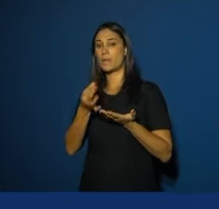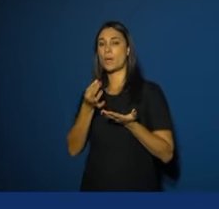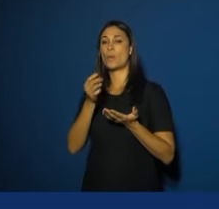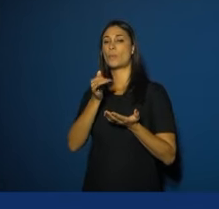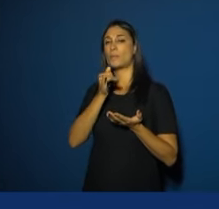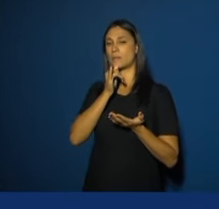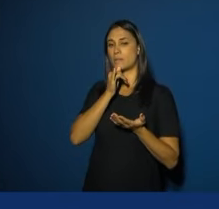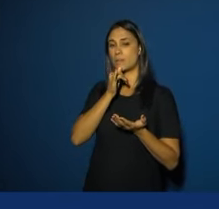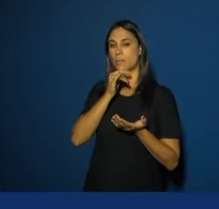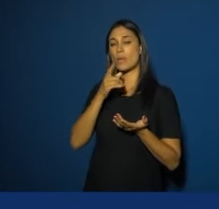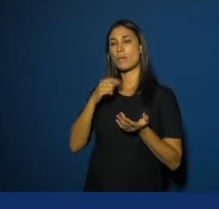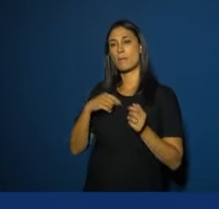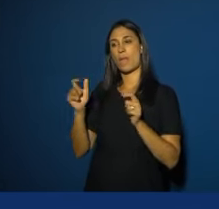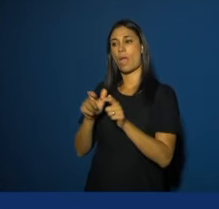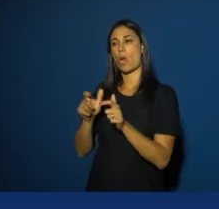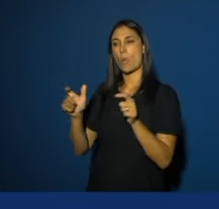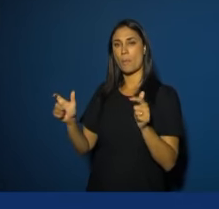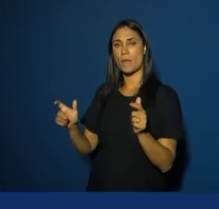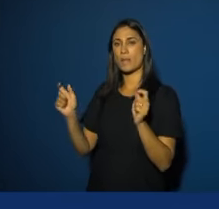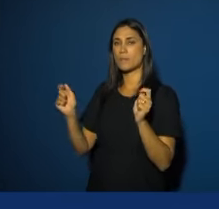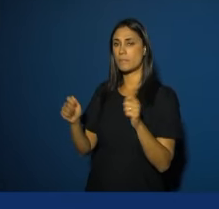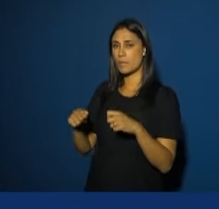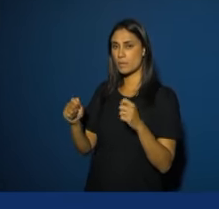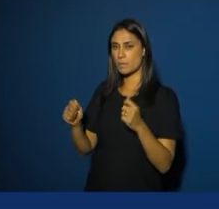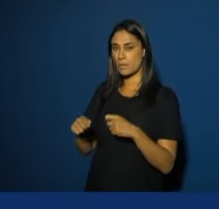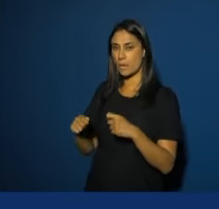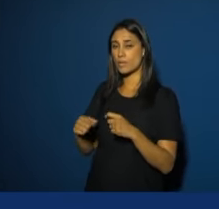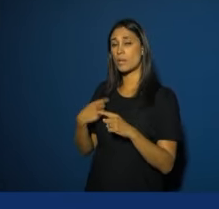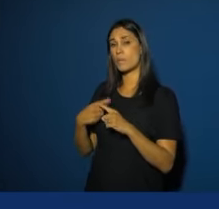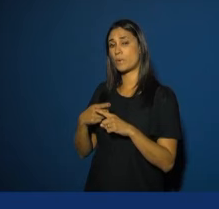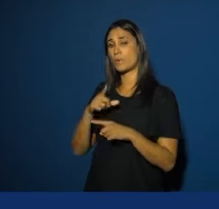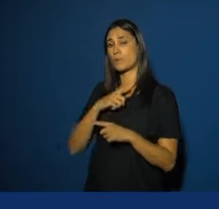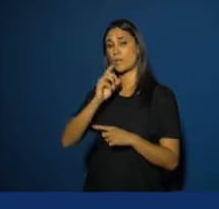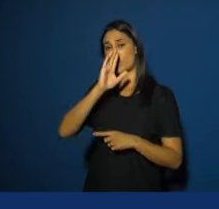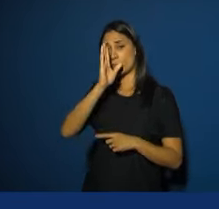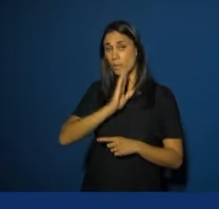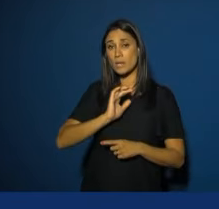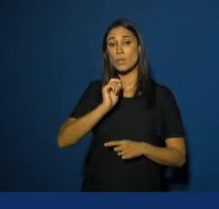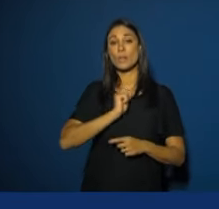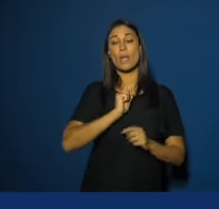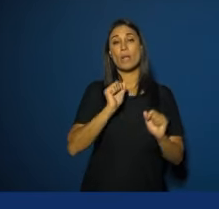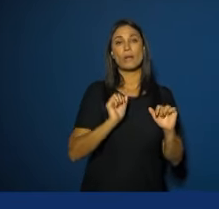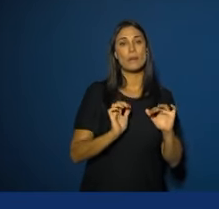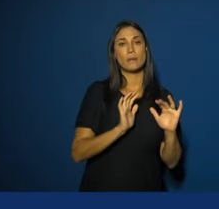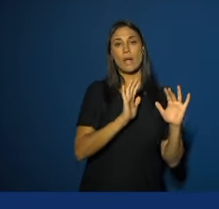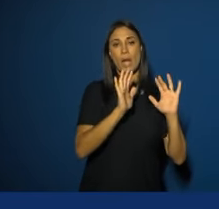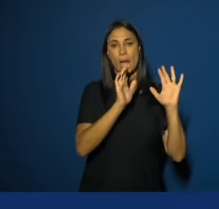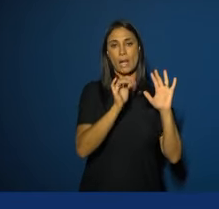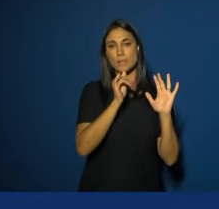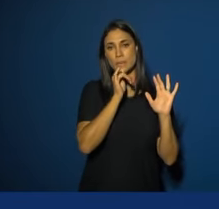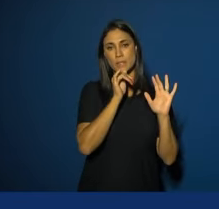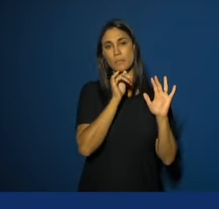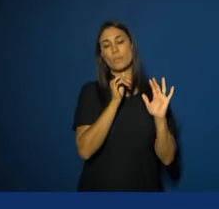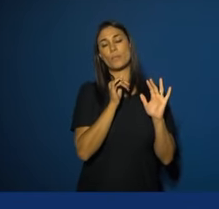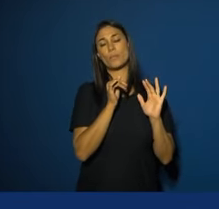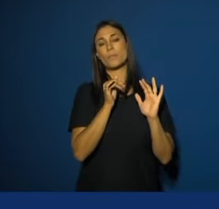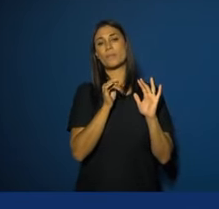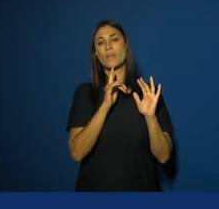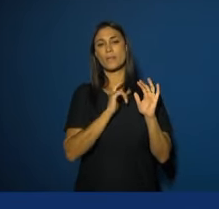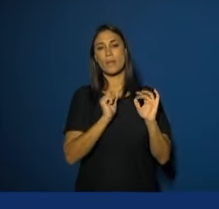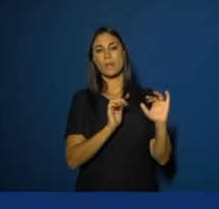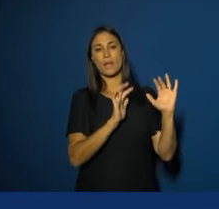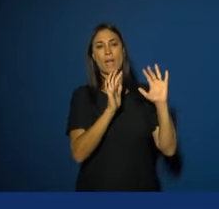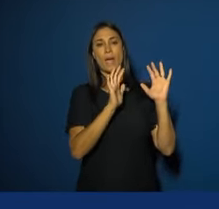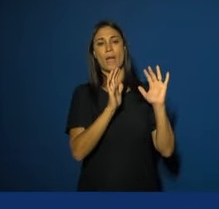oferta, também aumentam as possibilidades, porque existe no Brasil, tem gás onshore, obviamente a Eneva é líder nisso, tem